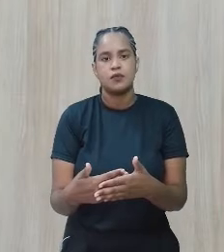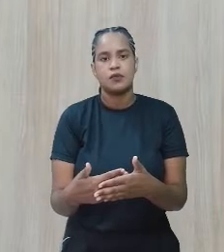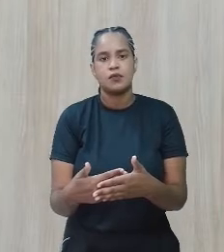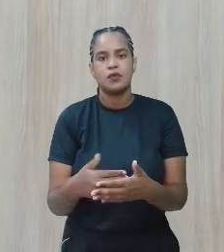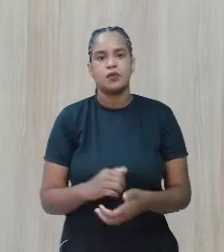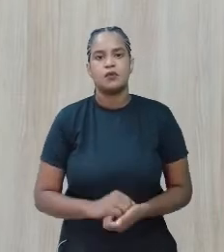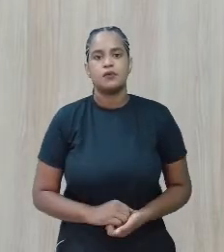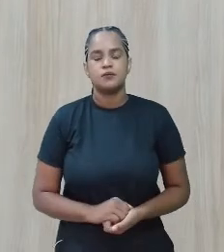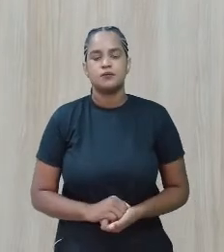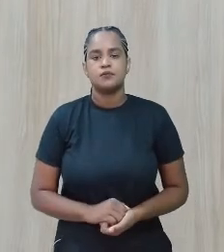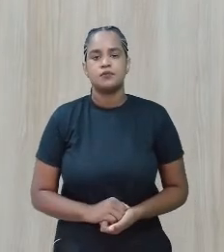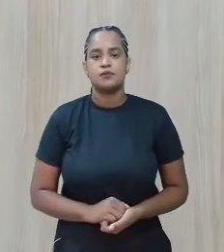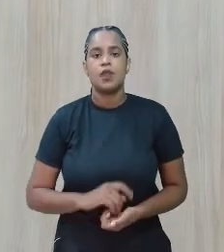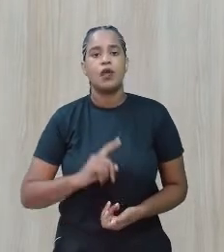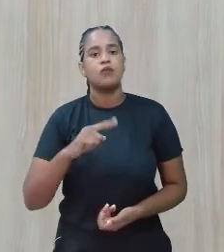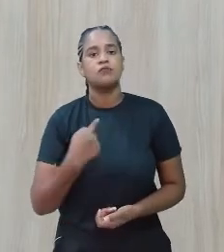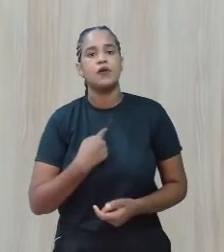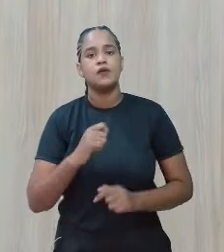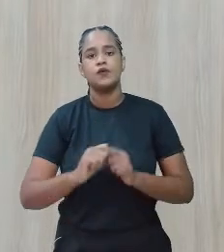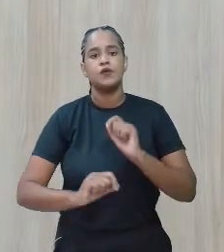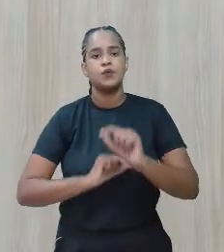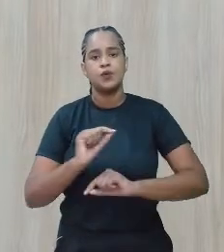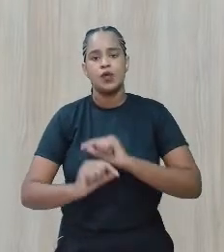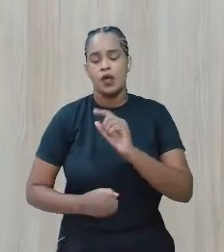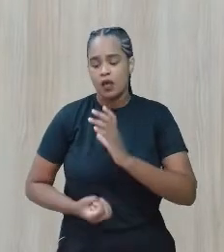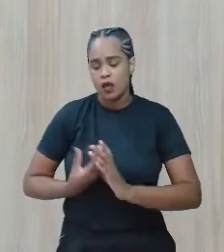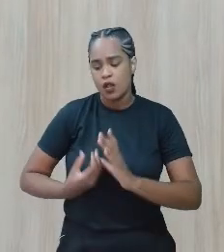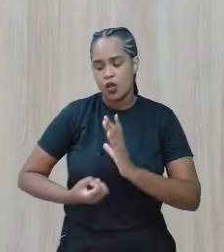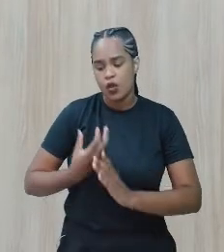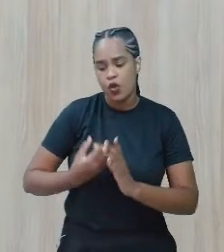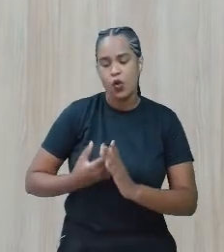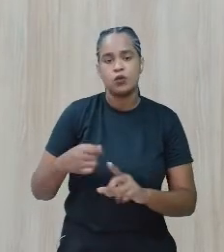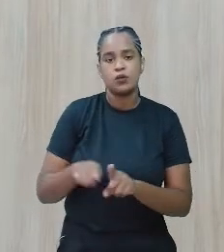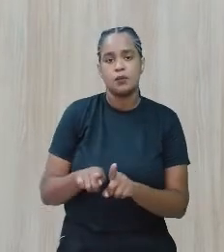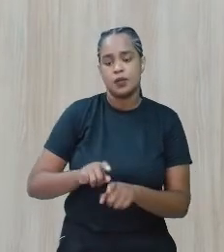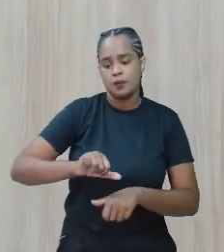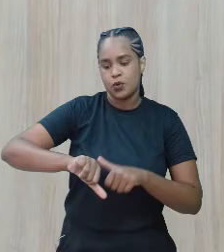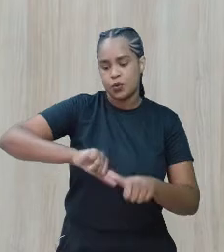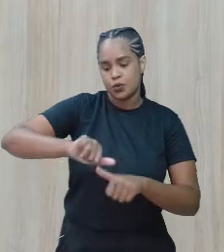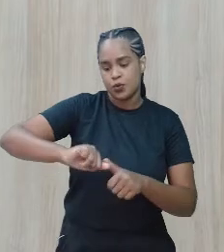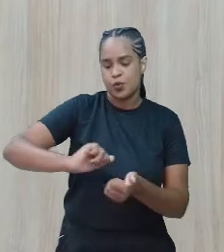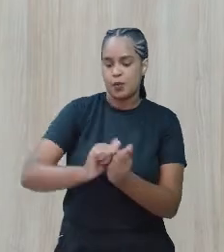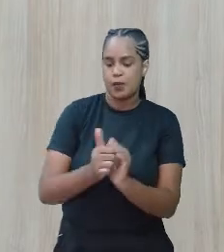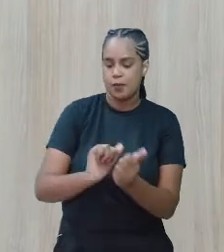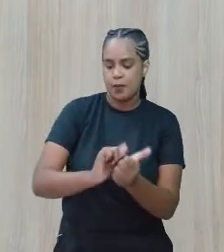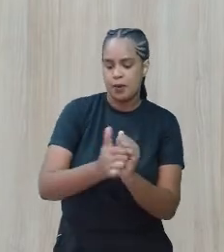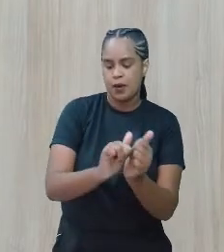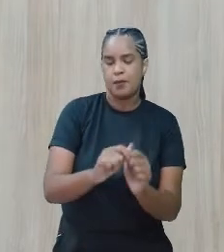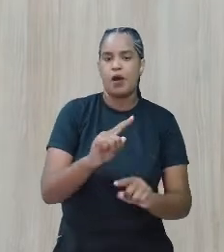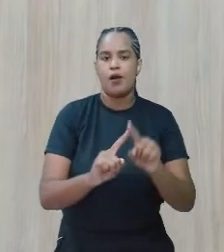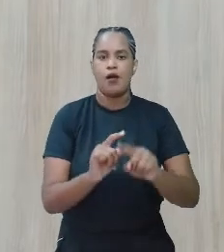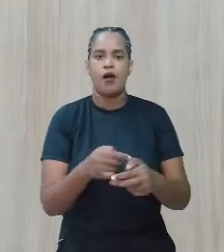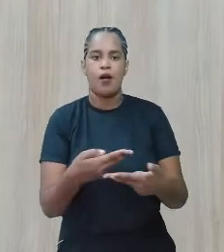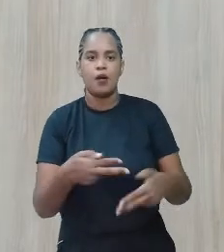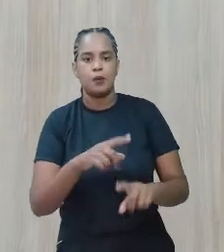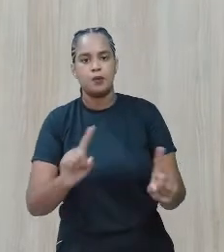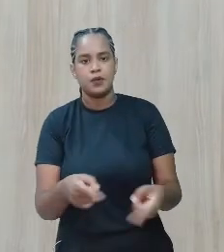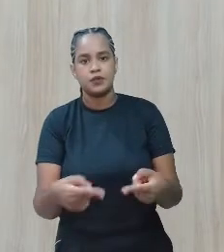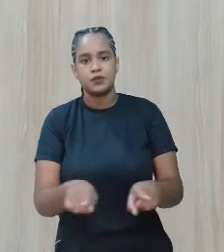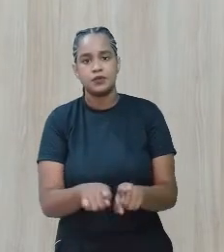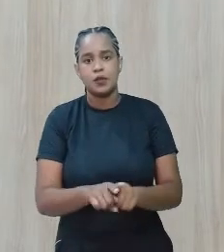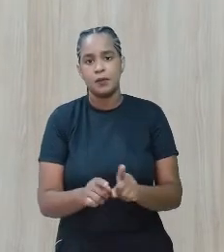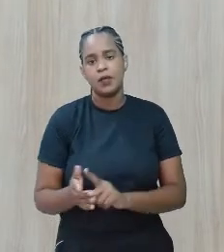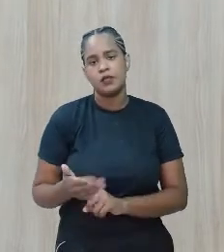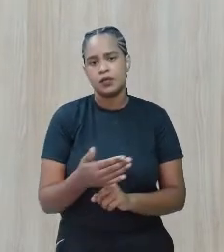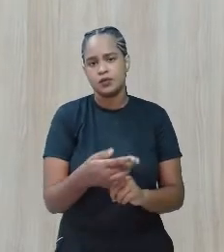do Ocidente, a gente foi construindo e modificando e melhorando as condições e as